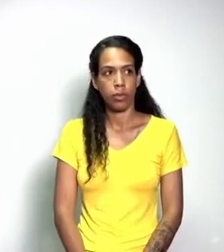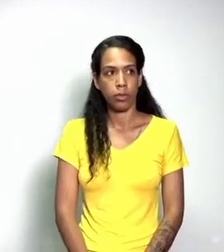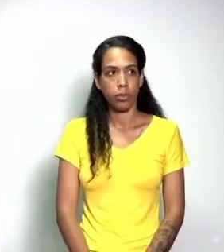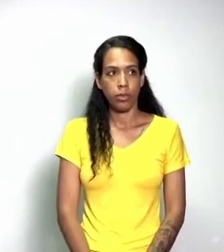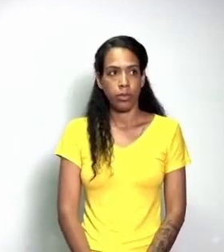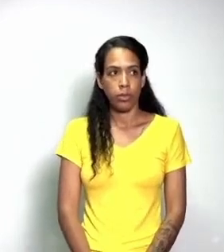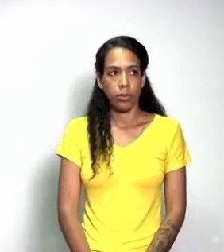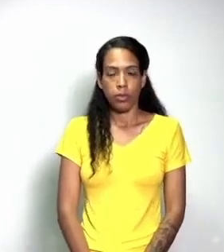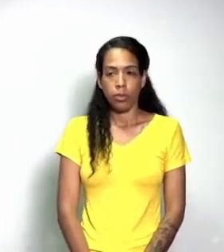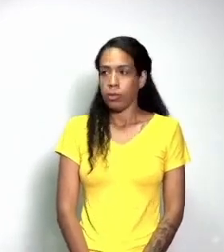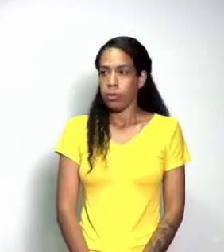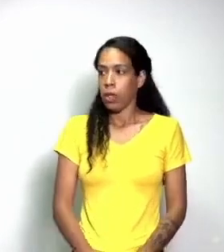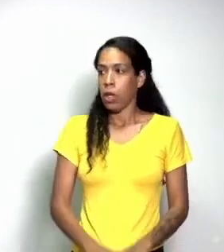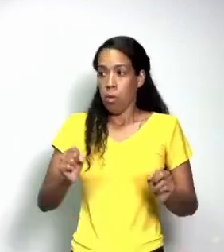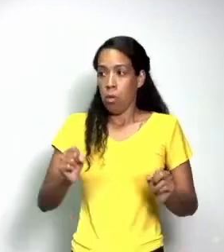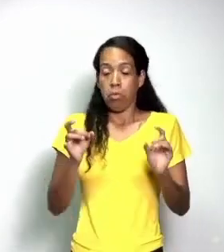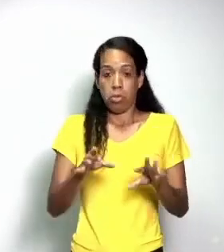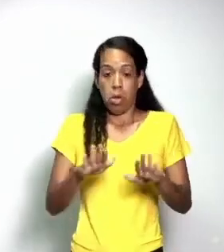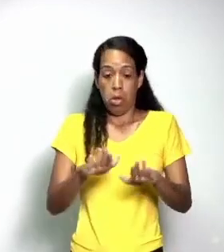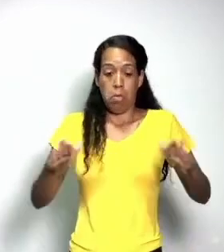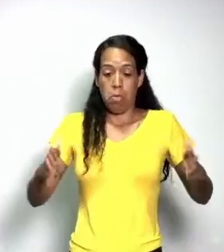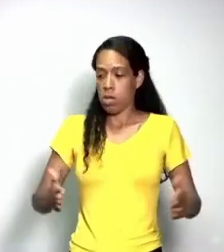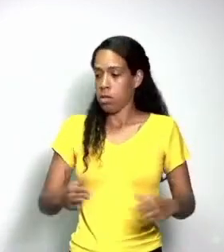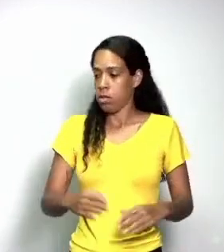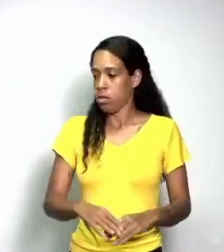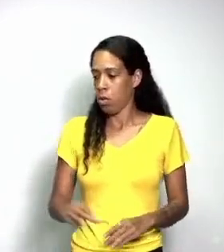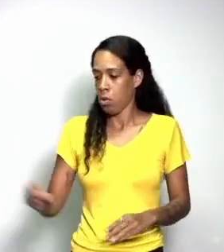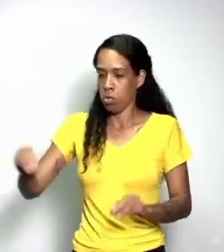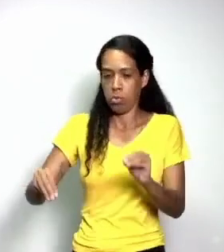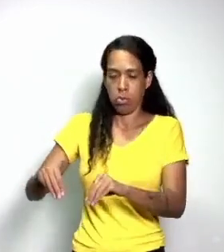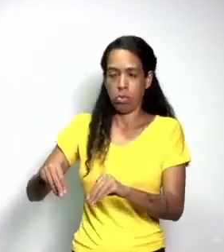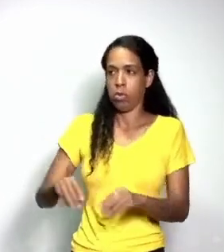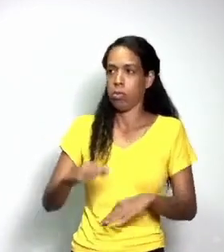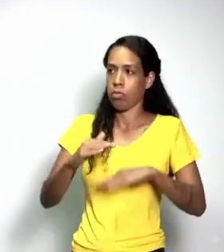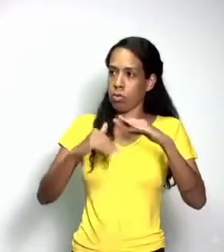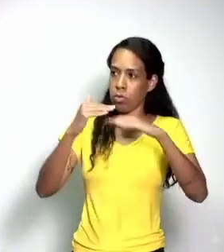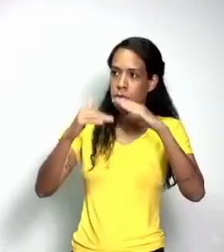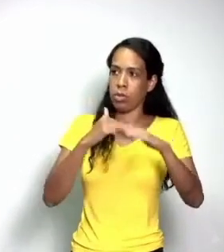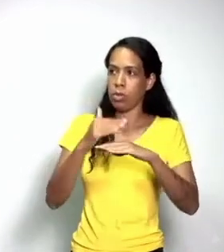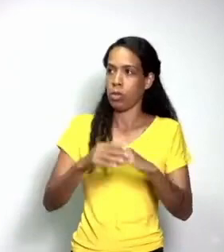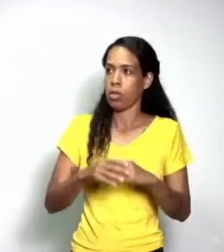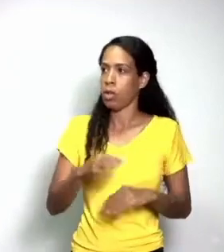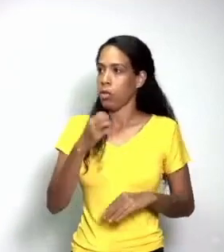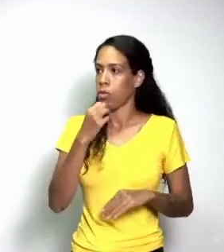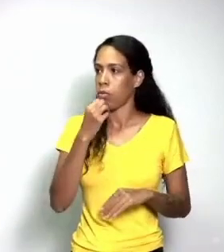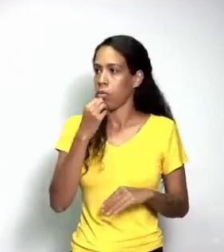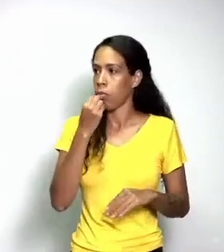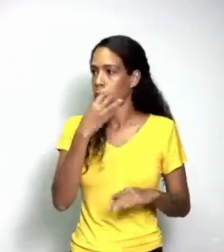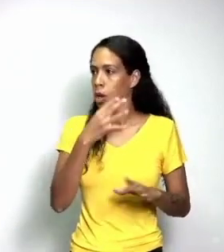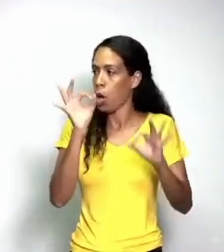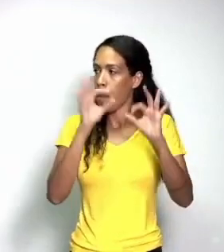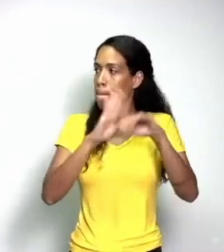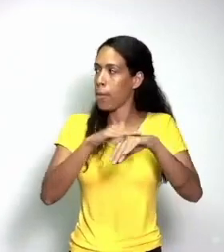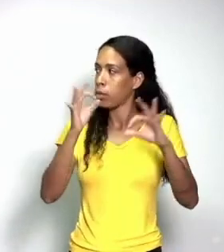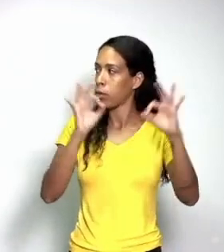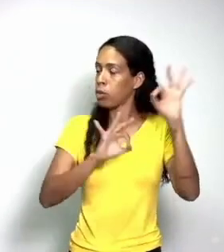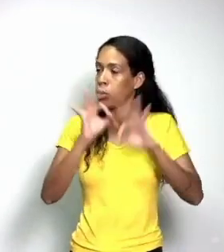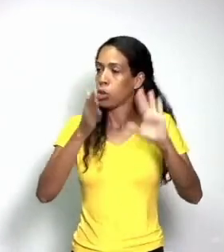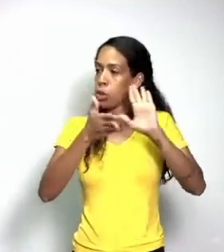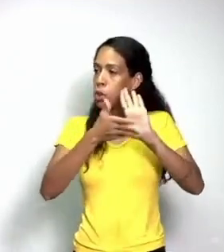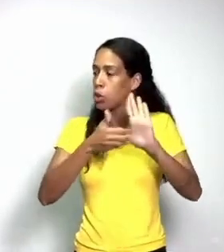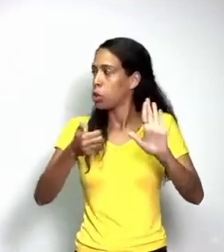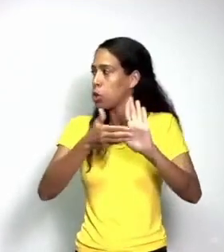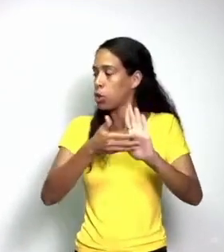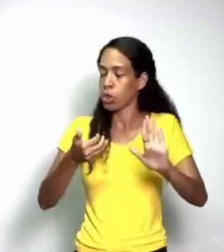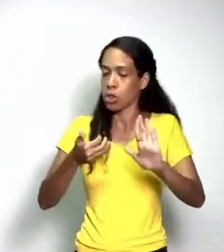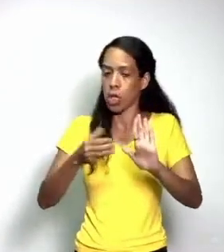Aí, vocês podem ir deixando na mesa. Um dos procedimentos também para uma boa desprodução assim, mais organizada é a gente ir tirando isso,